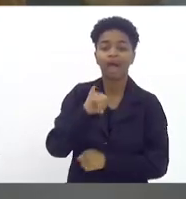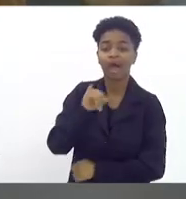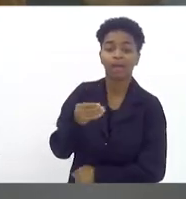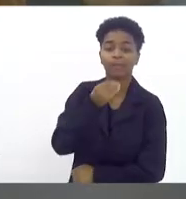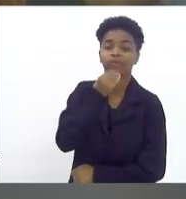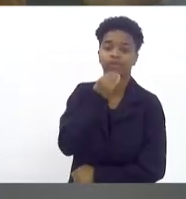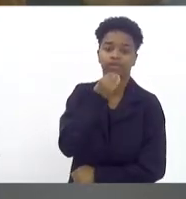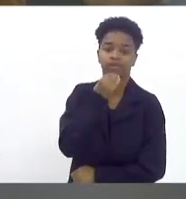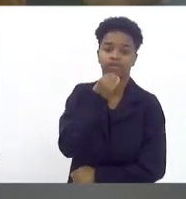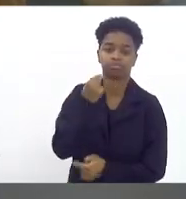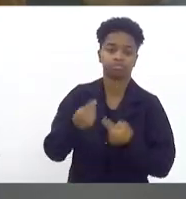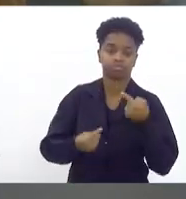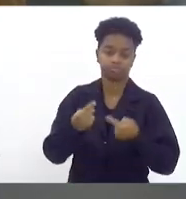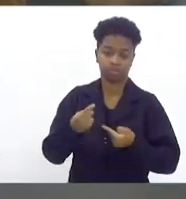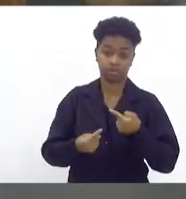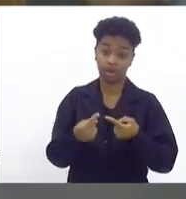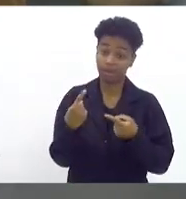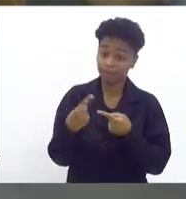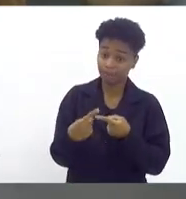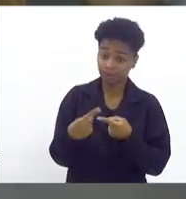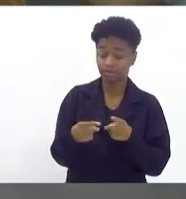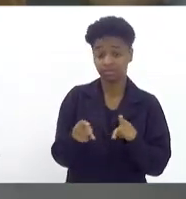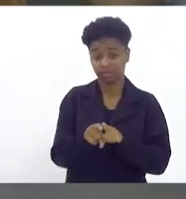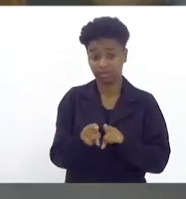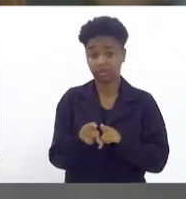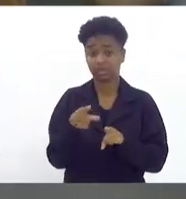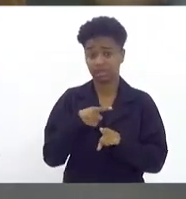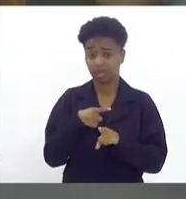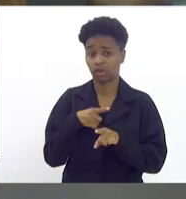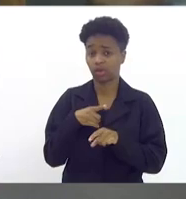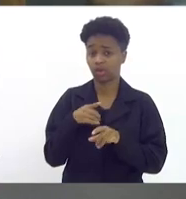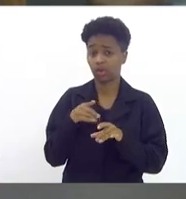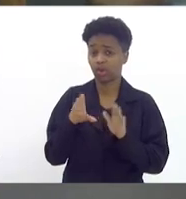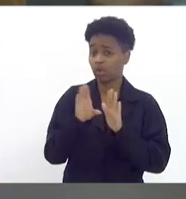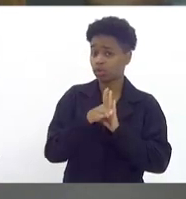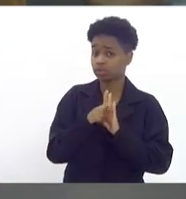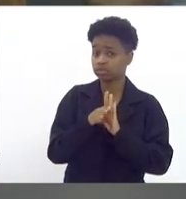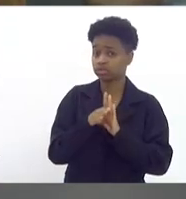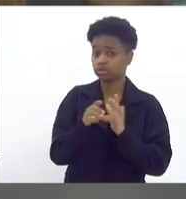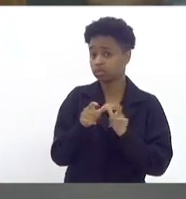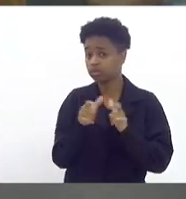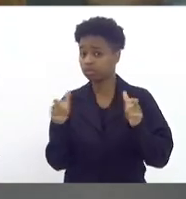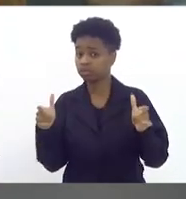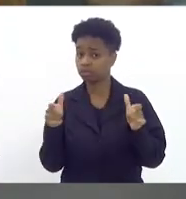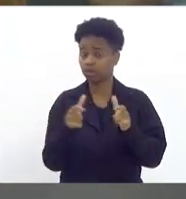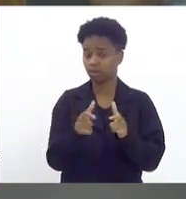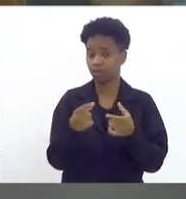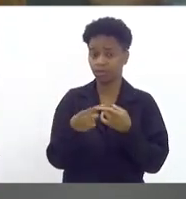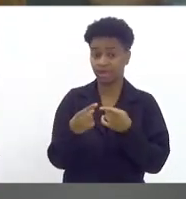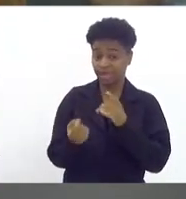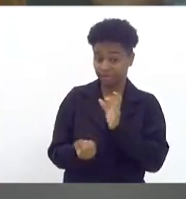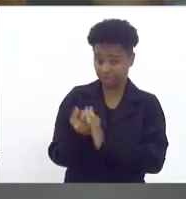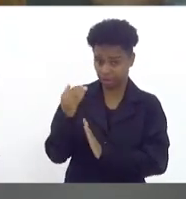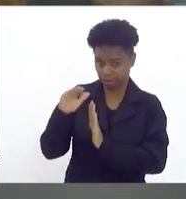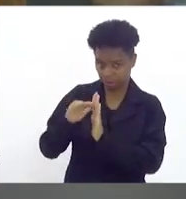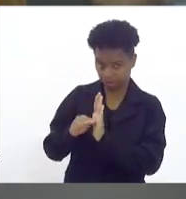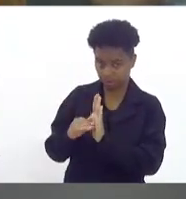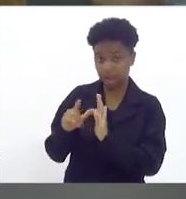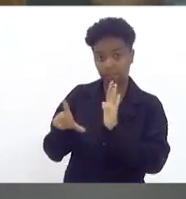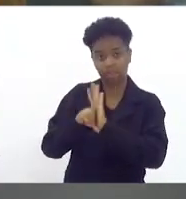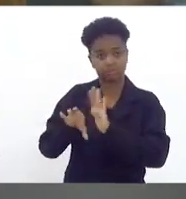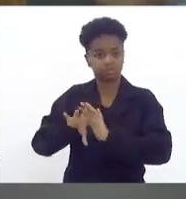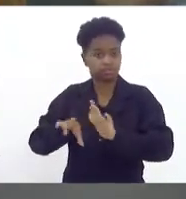para debater alguma coisa. Porque aí também tem um conceito menor e um conceito maior. Cria um programa, é uma lei